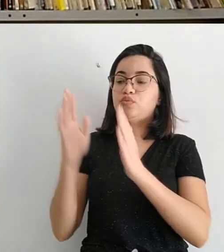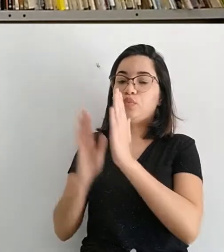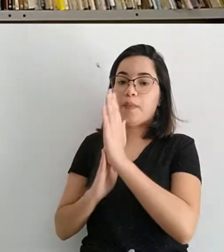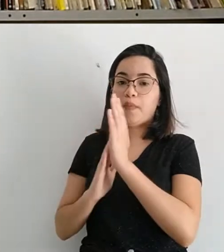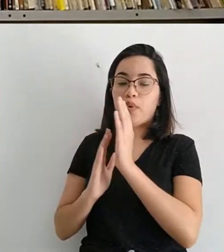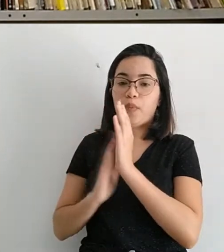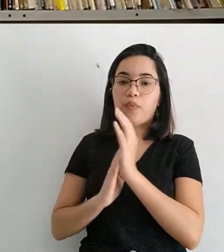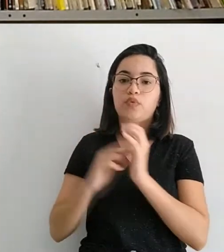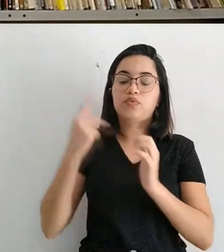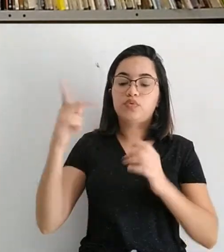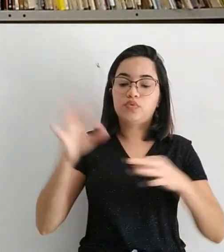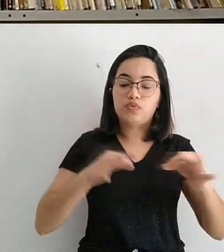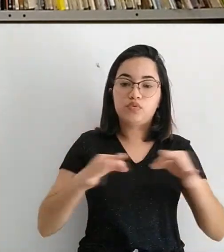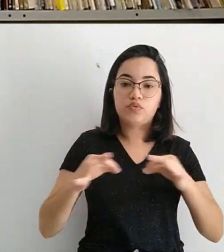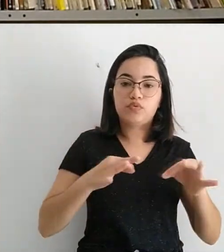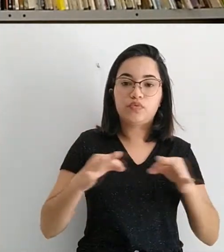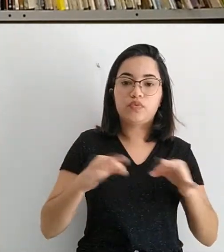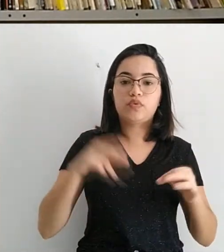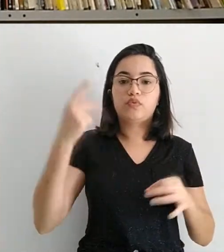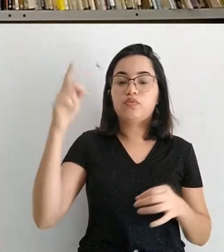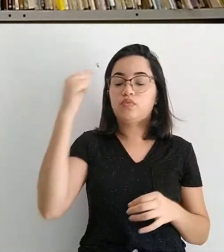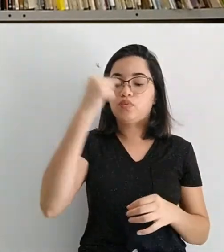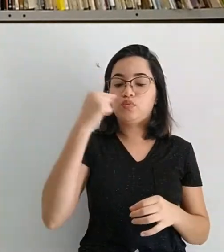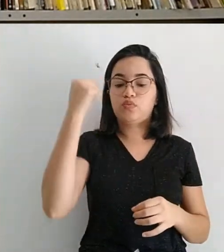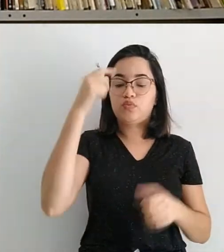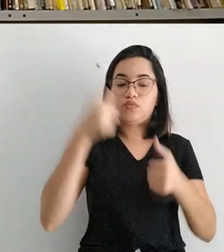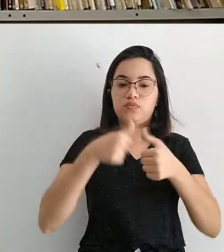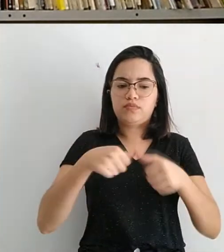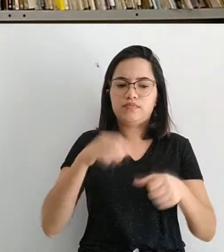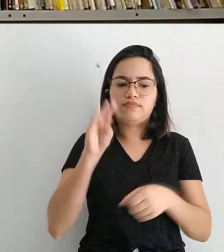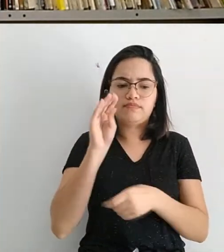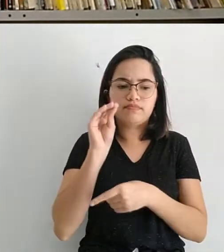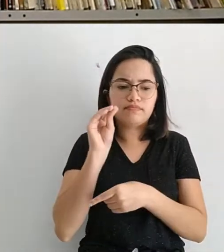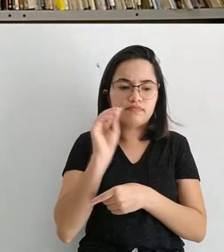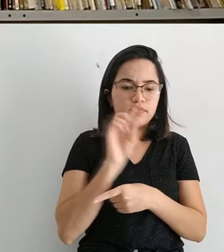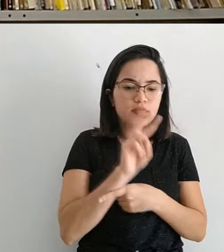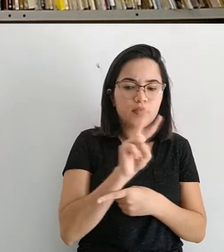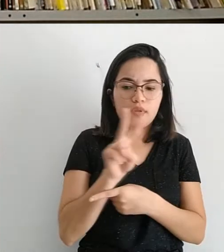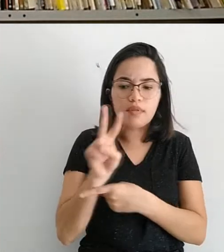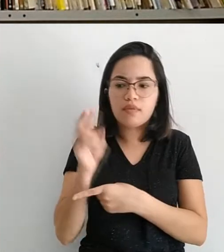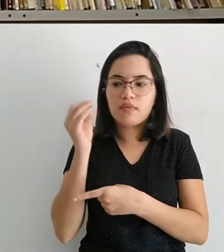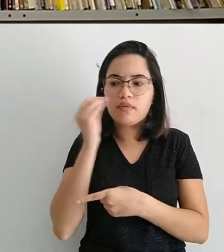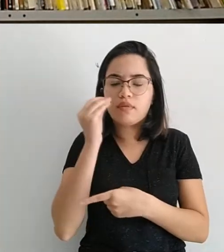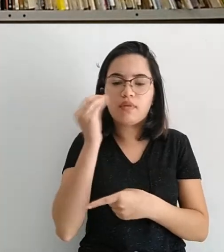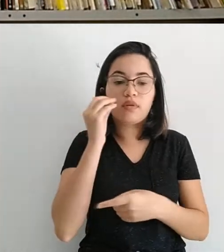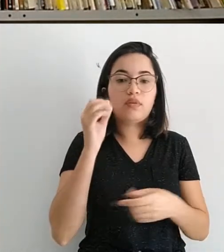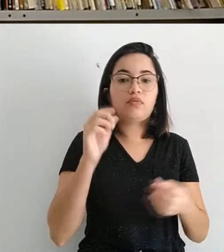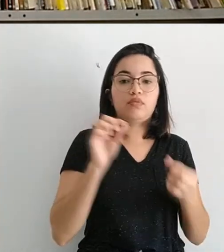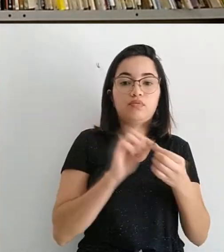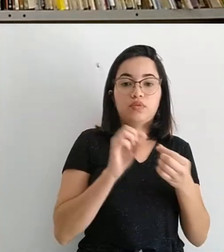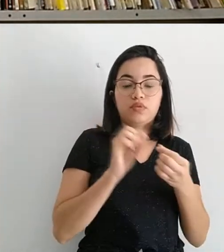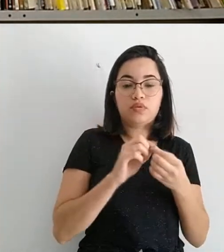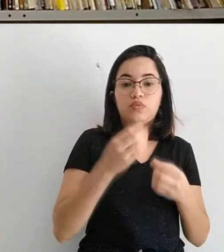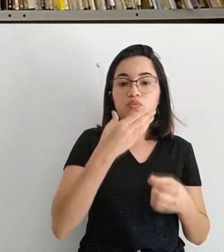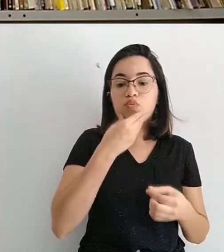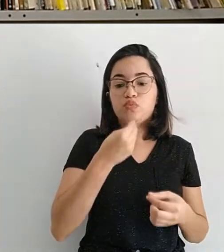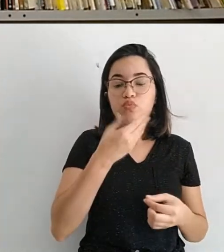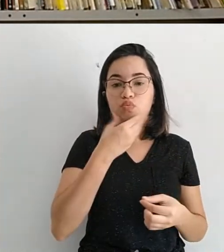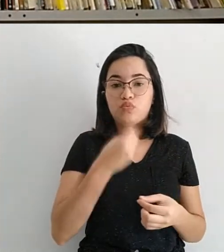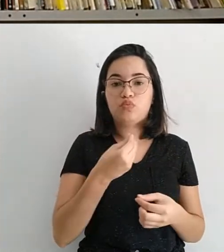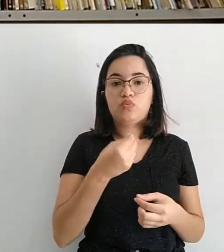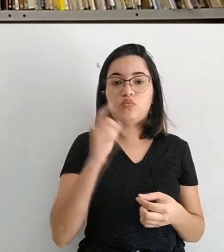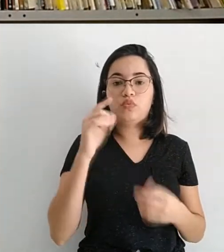poderosos os teus feitos. Os teus olhos estão atentos aos atos dos homens.